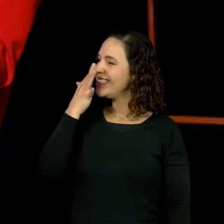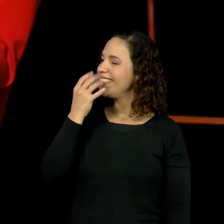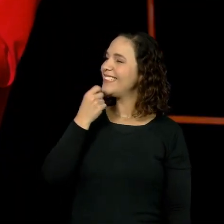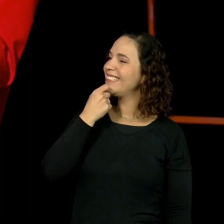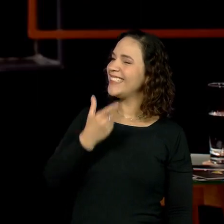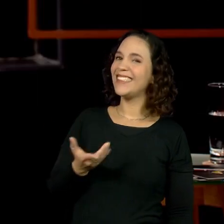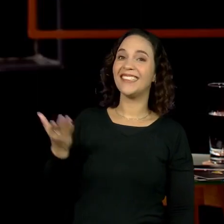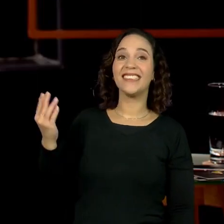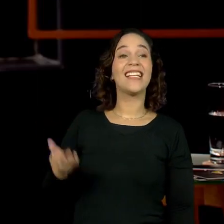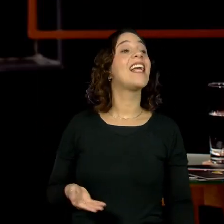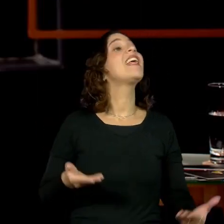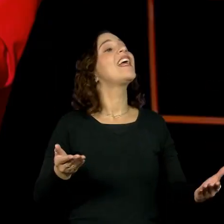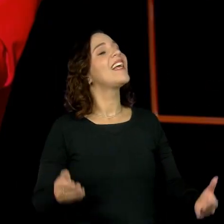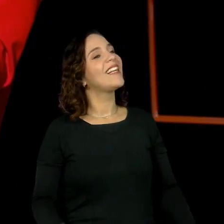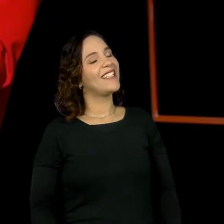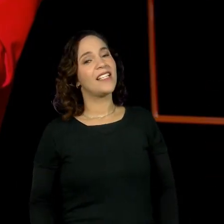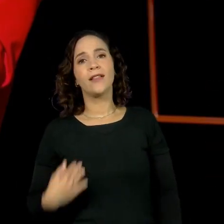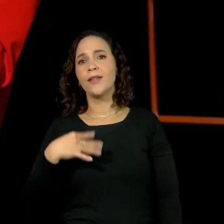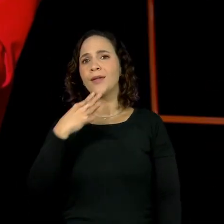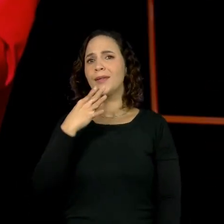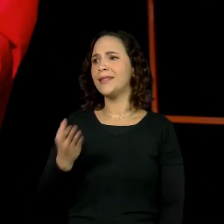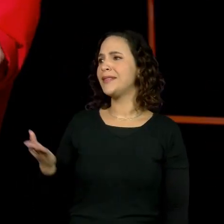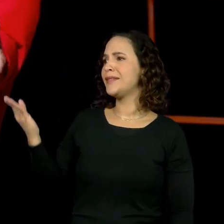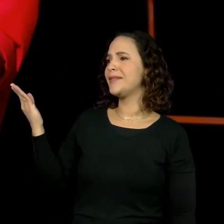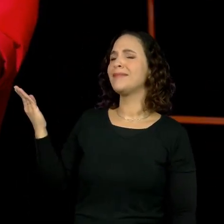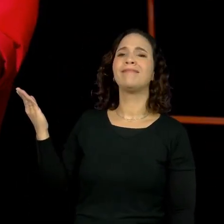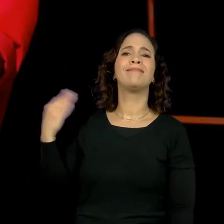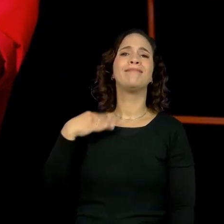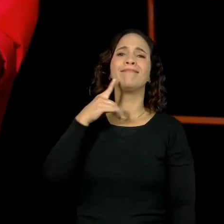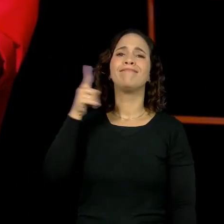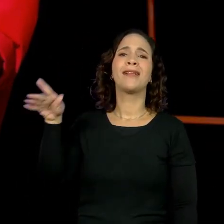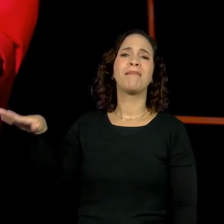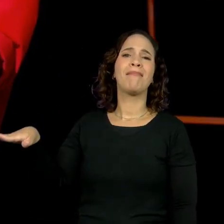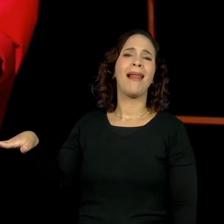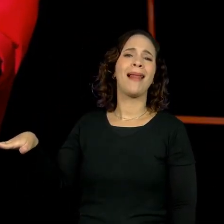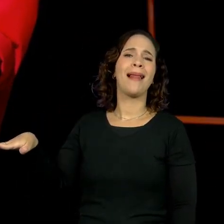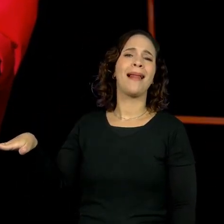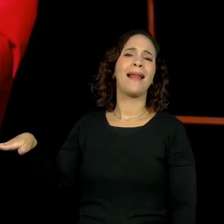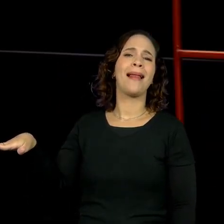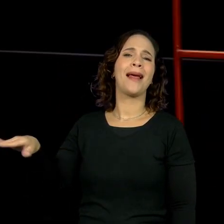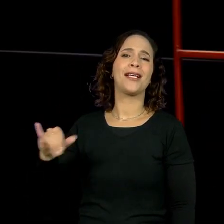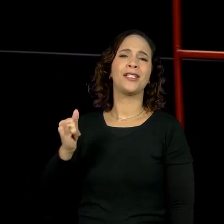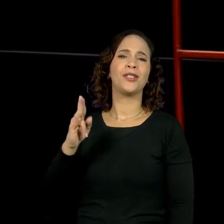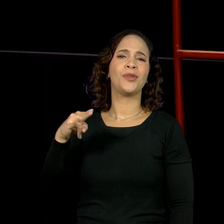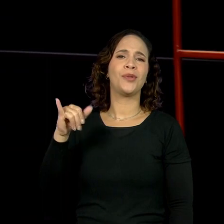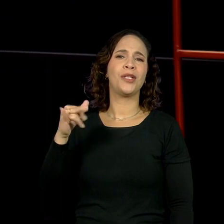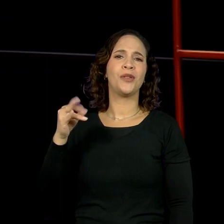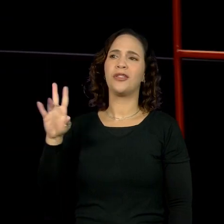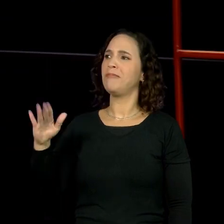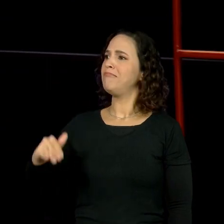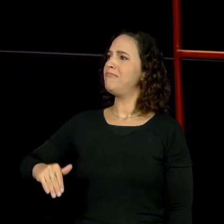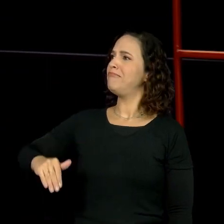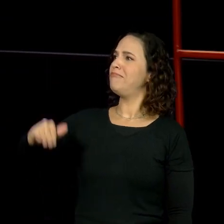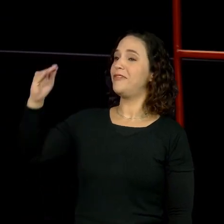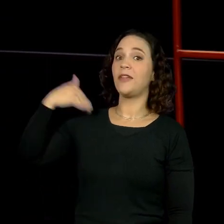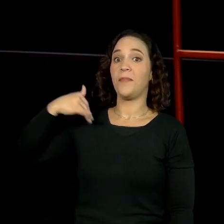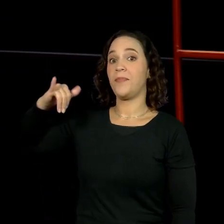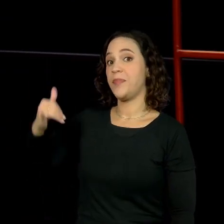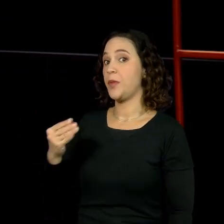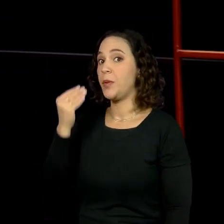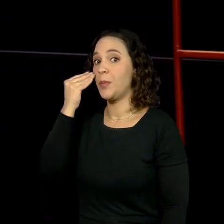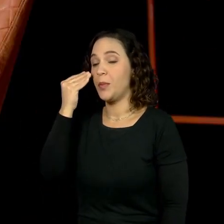E aí, Falco? Conheci o Júnior Prata, ele era um moleque, Júnior Prata, era um molequinho, um garotão, tá aí. Eu tive a